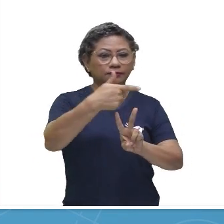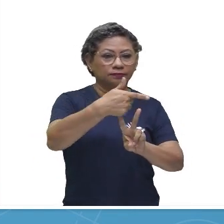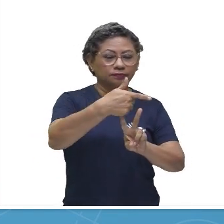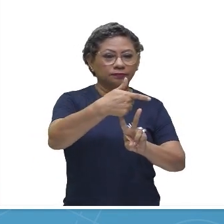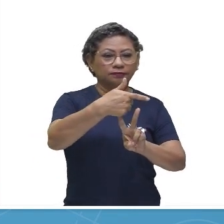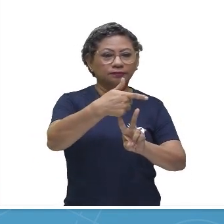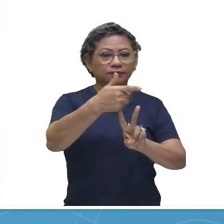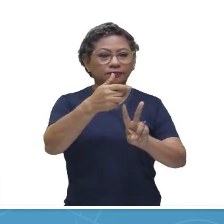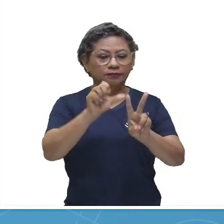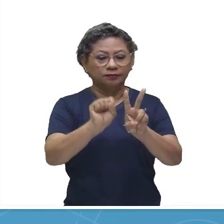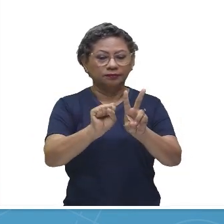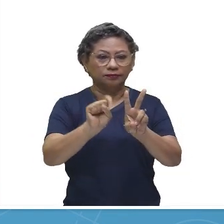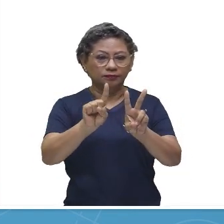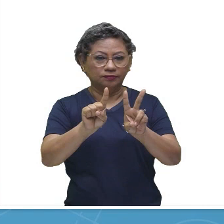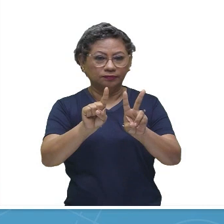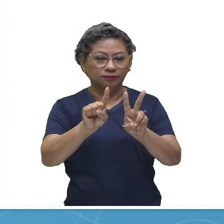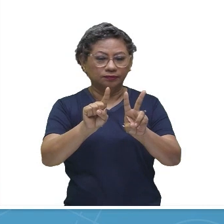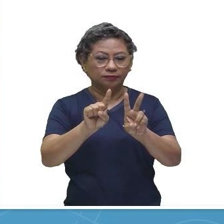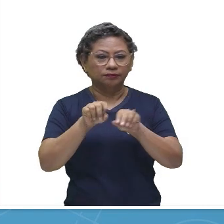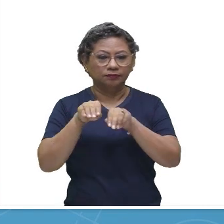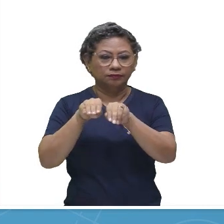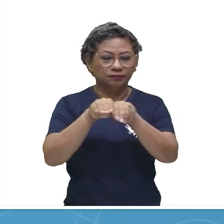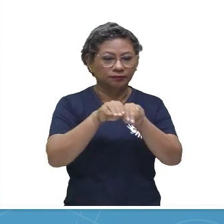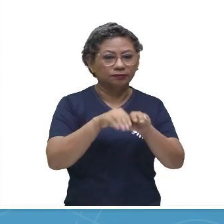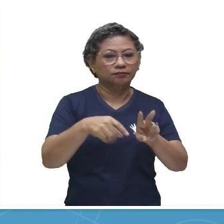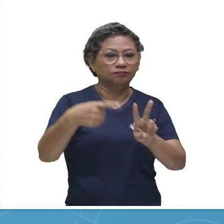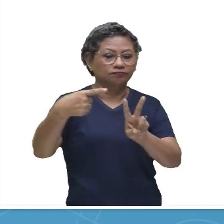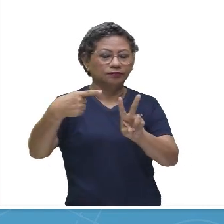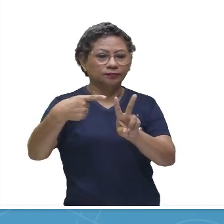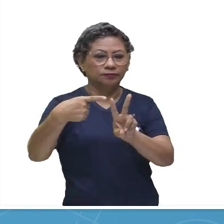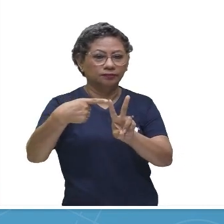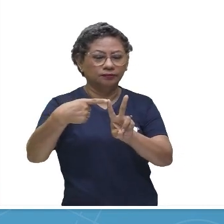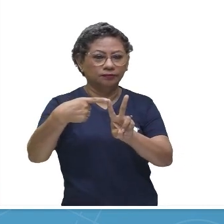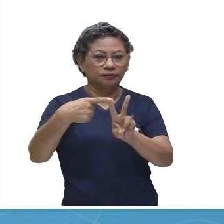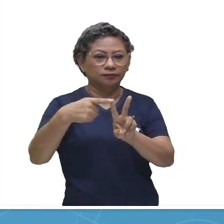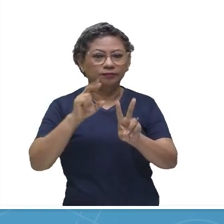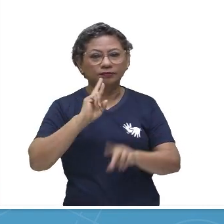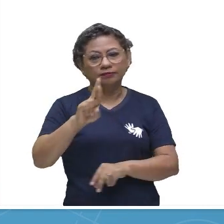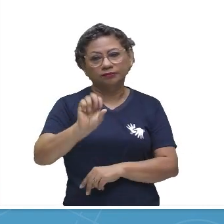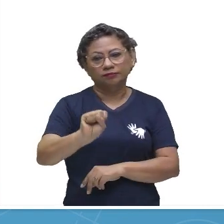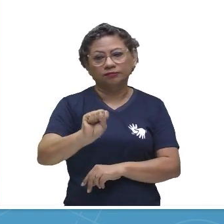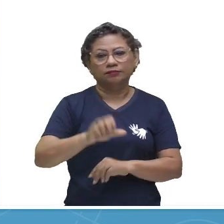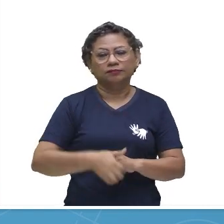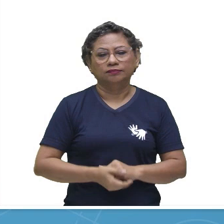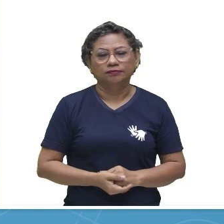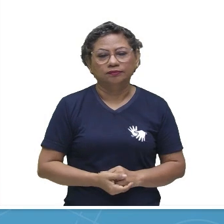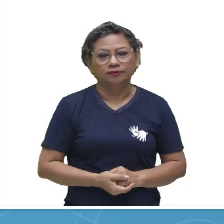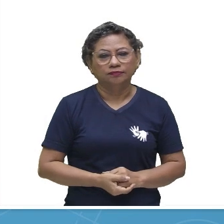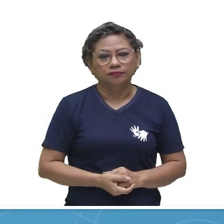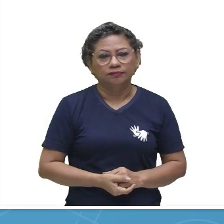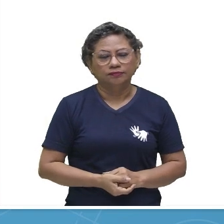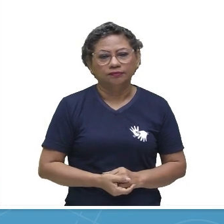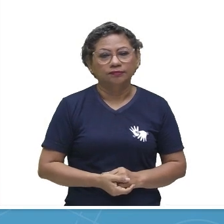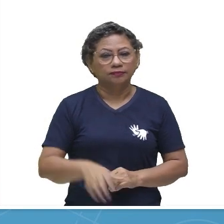omite tanto o índice 2 como o expoente 1, a resposta fica raiz quadrada de 8.